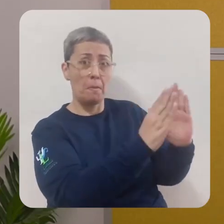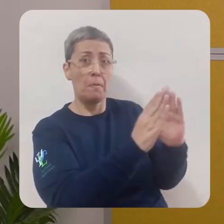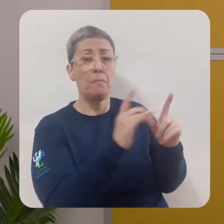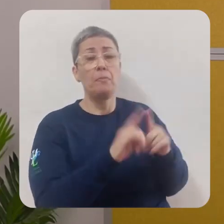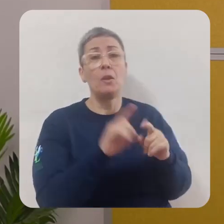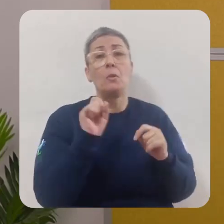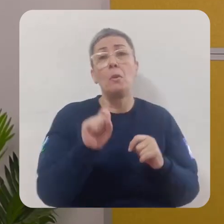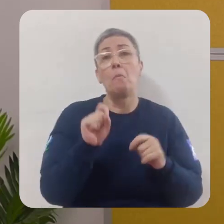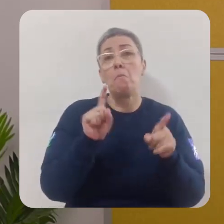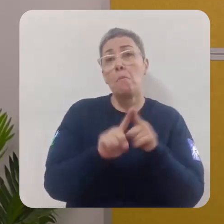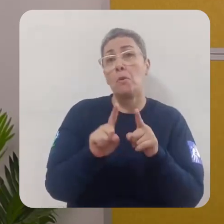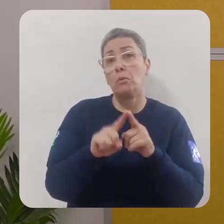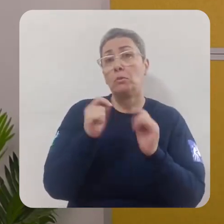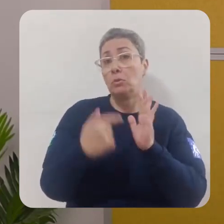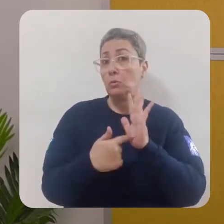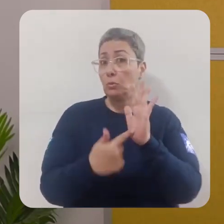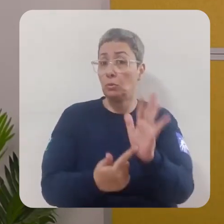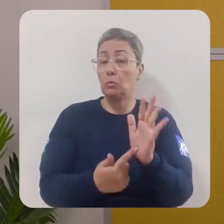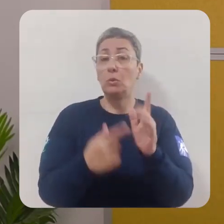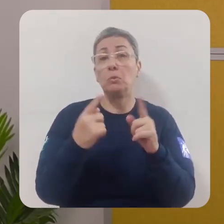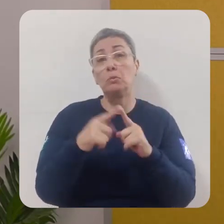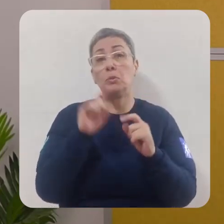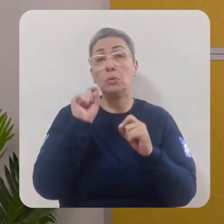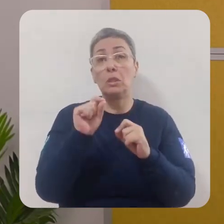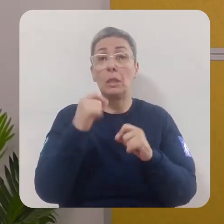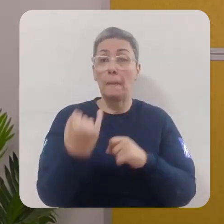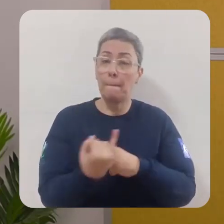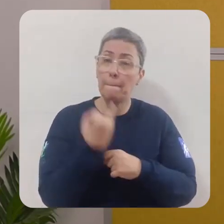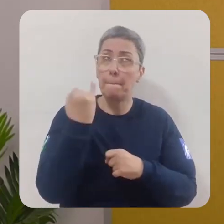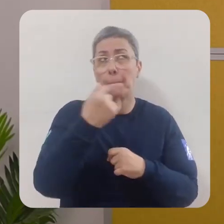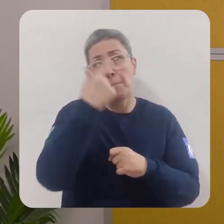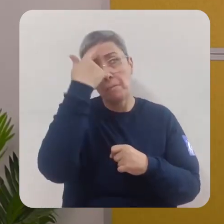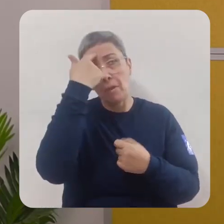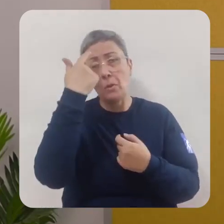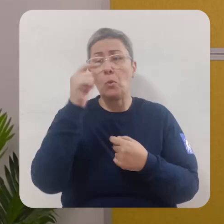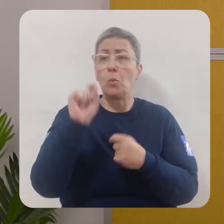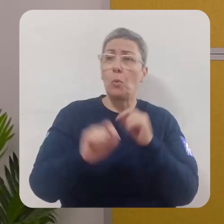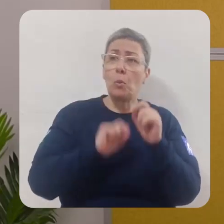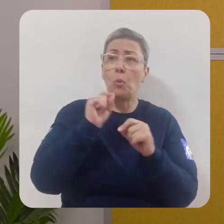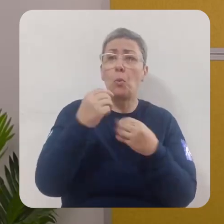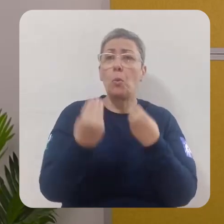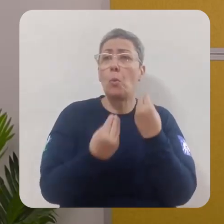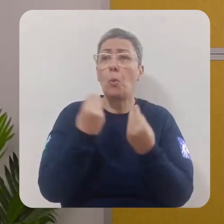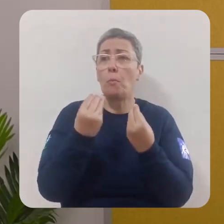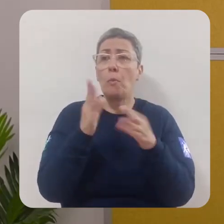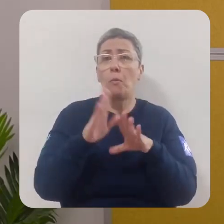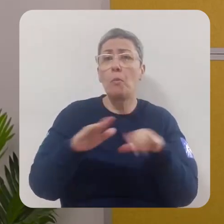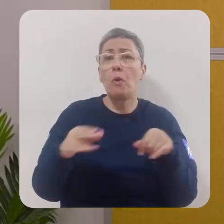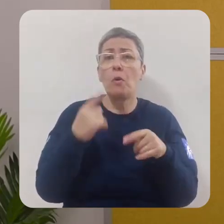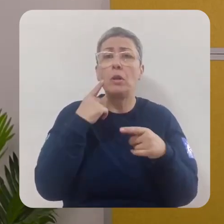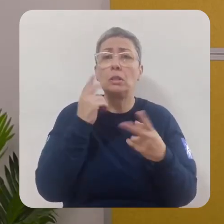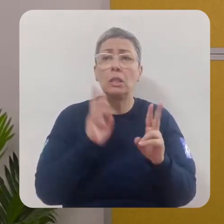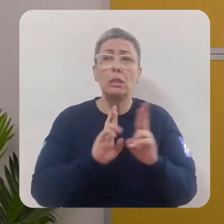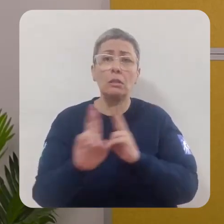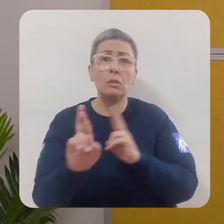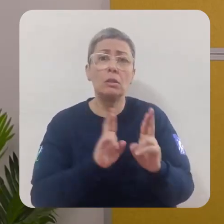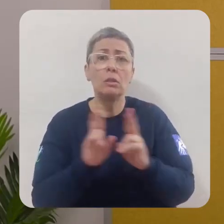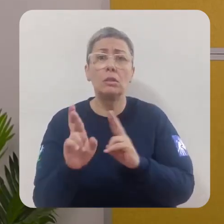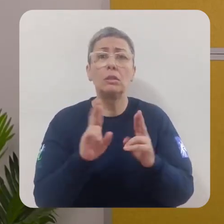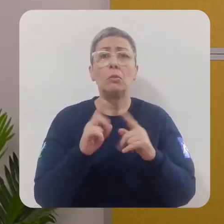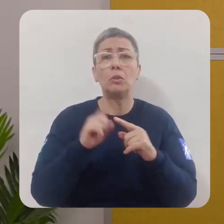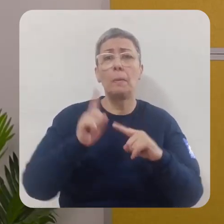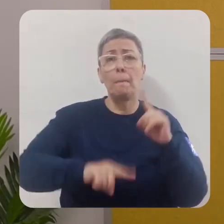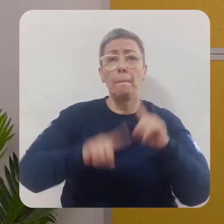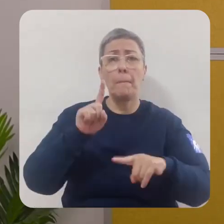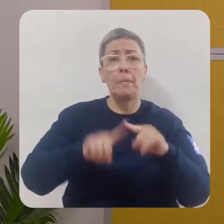parede. Eu posso mostrar para a criança. Então é sempre importante pensar, né? Como essa criança se